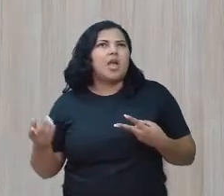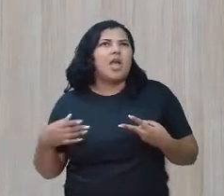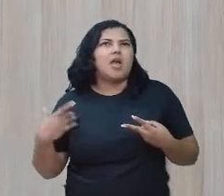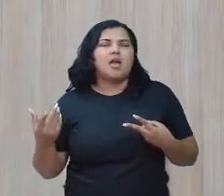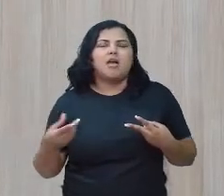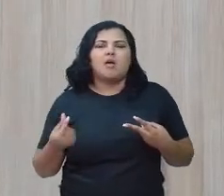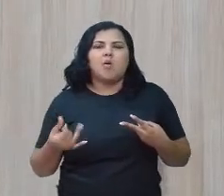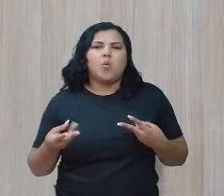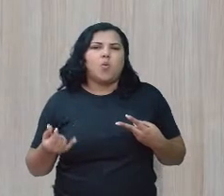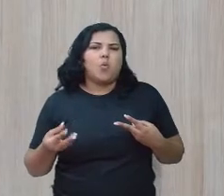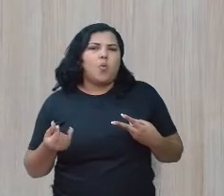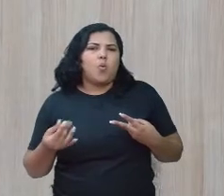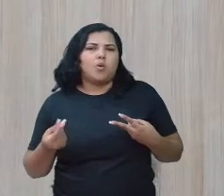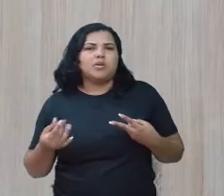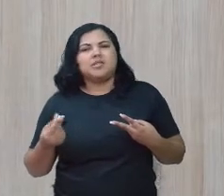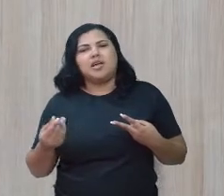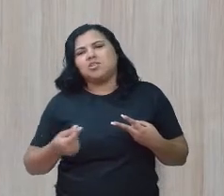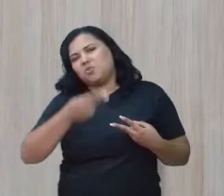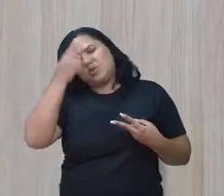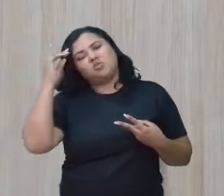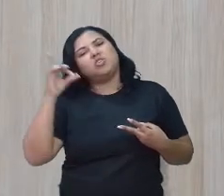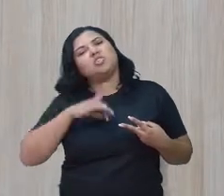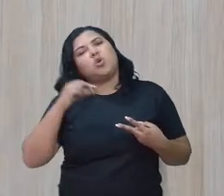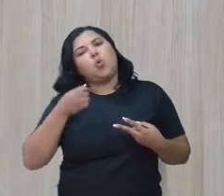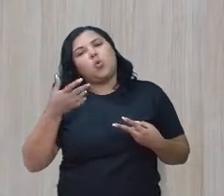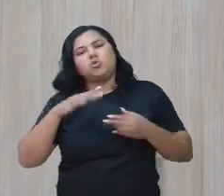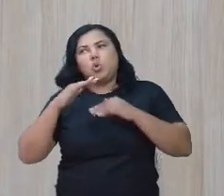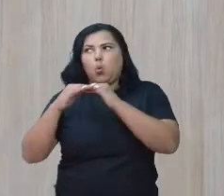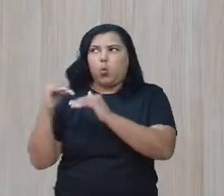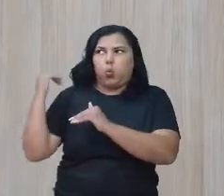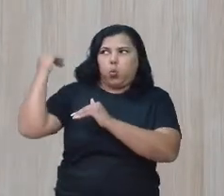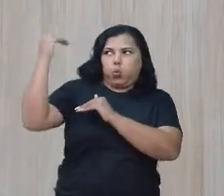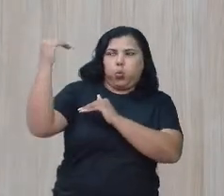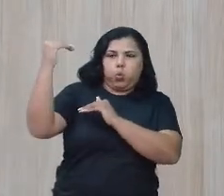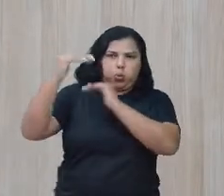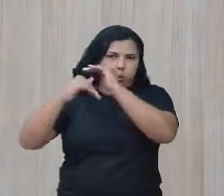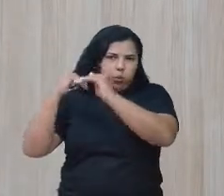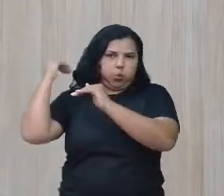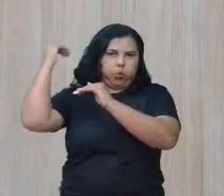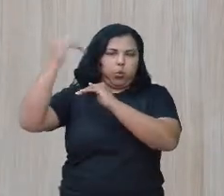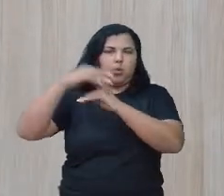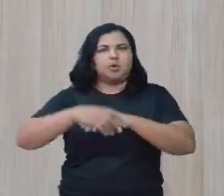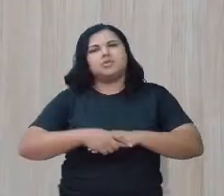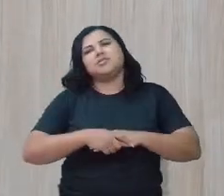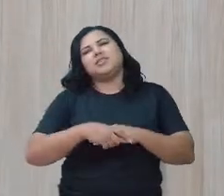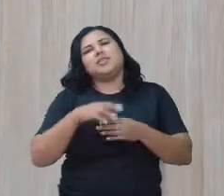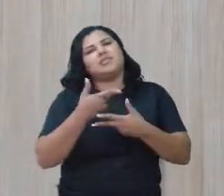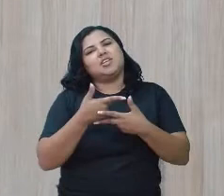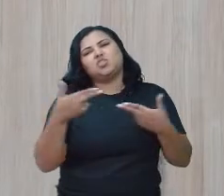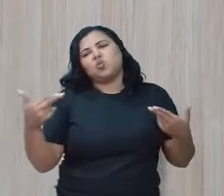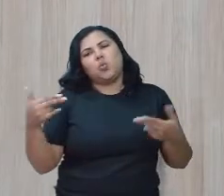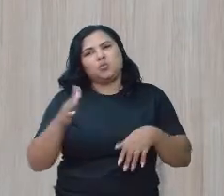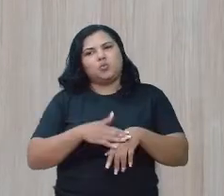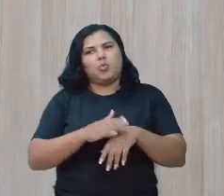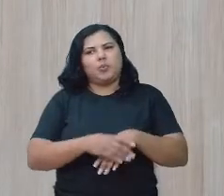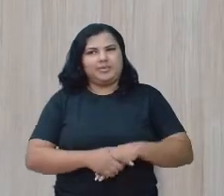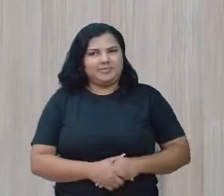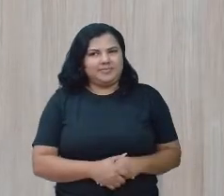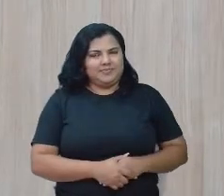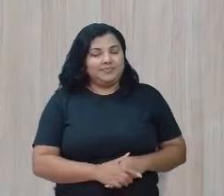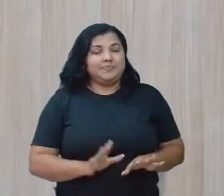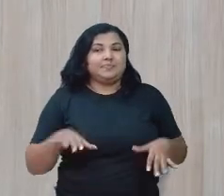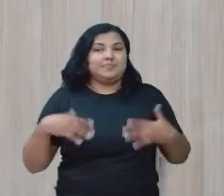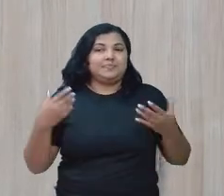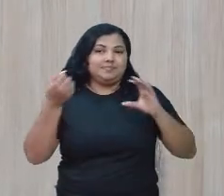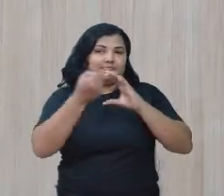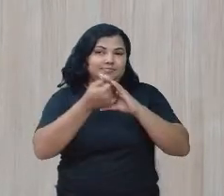Essa coisa que as pessoas têm hoje de querer subir na vida a todo custo, né? Essas situações, né? Então,